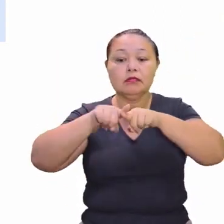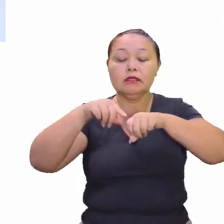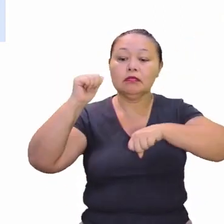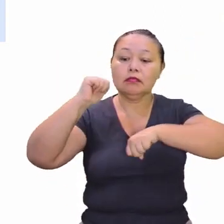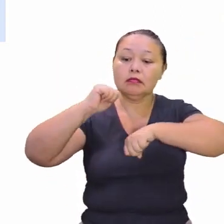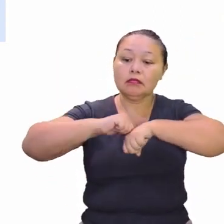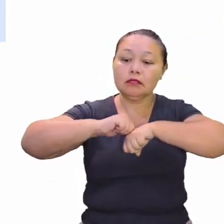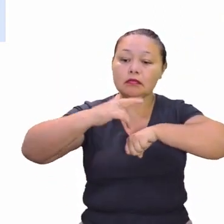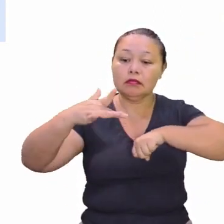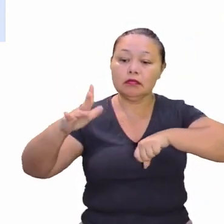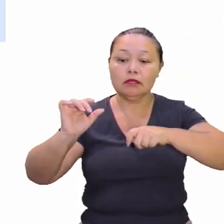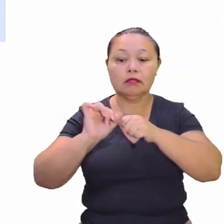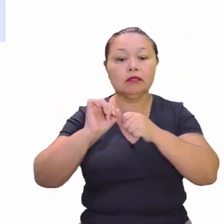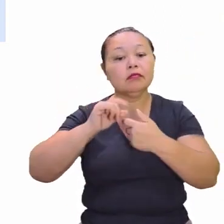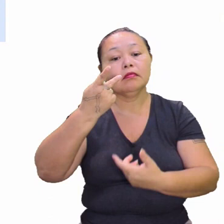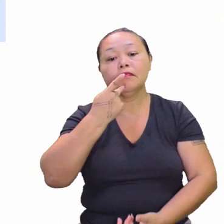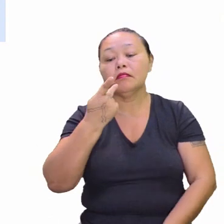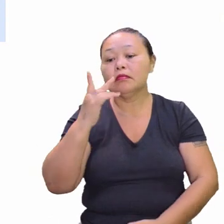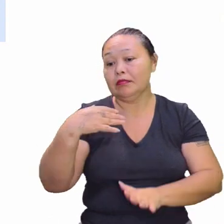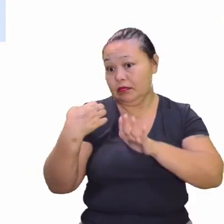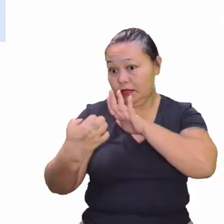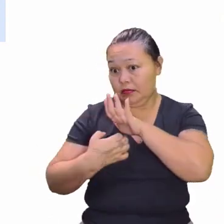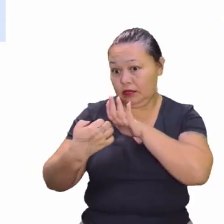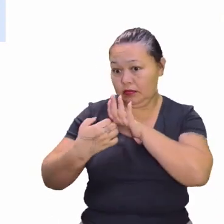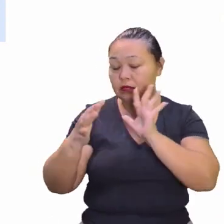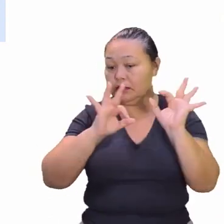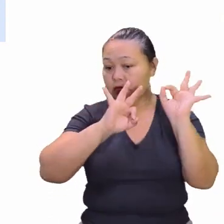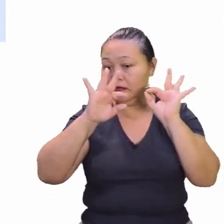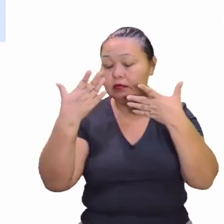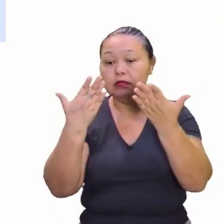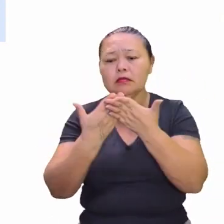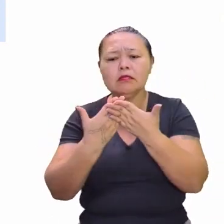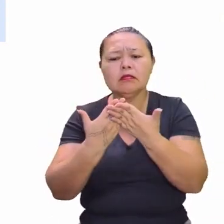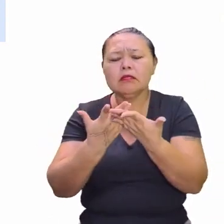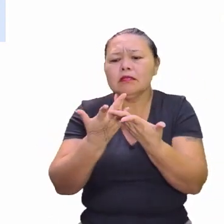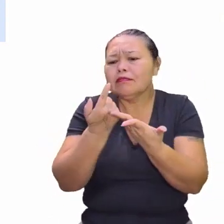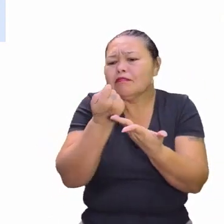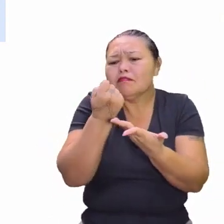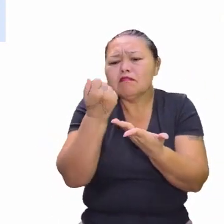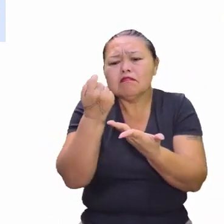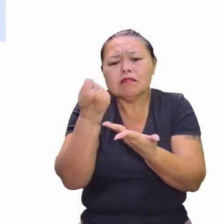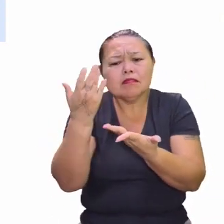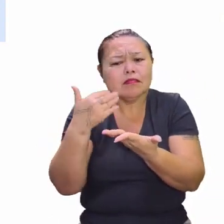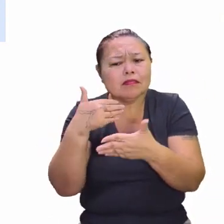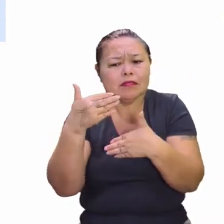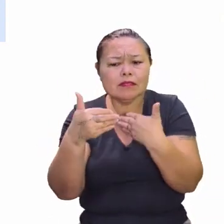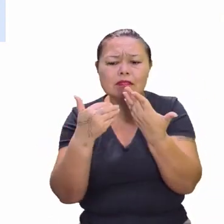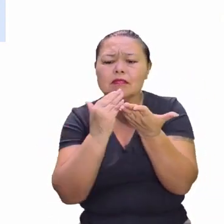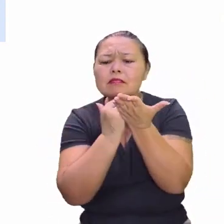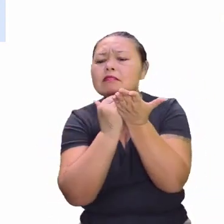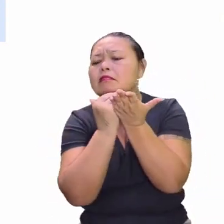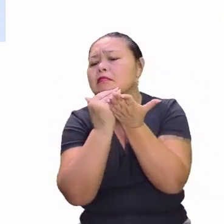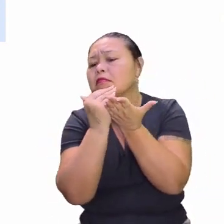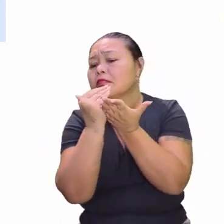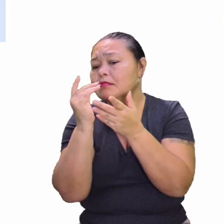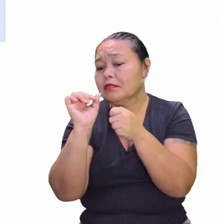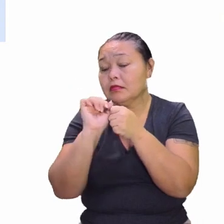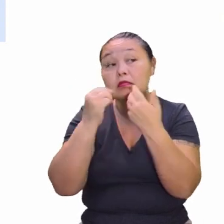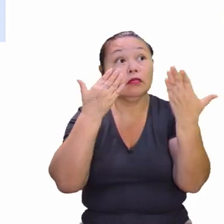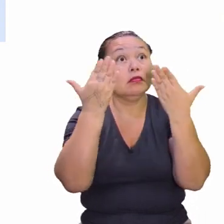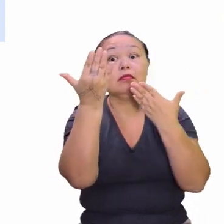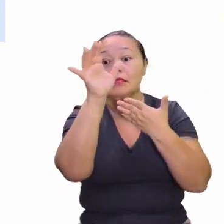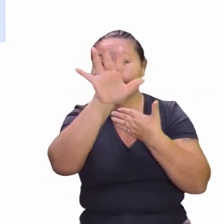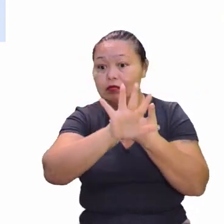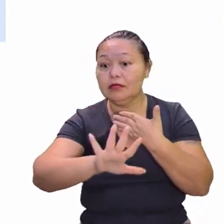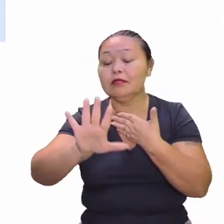além disso, a gente tem a indústria, mas o professor Jorge até falou, né, durante a aula, que essa indústria é bastante tímida aqui ainda no estado de Rondônia, se comparado com